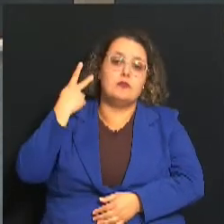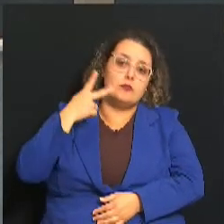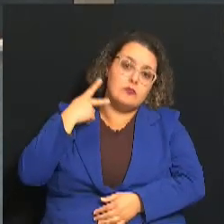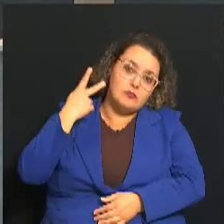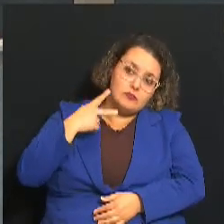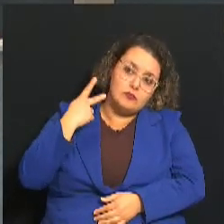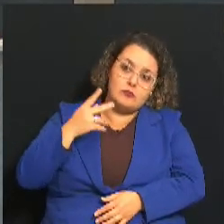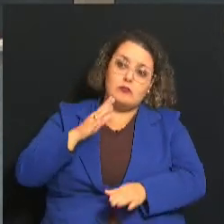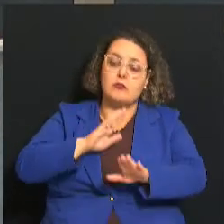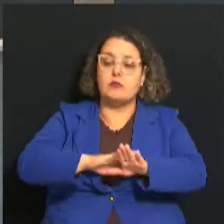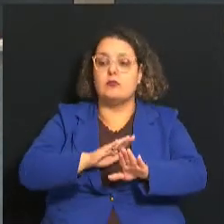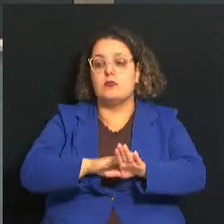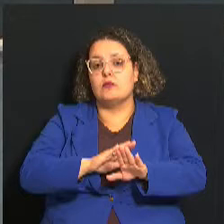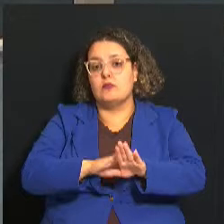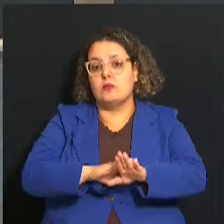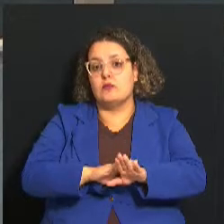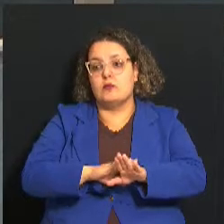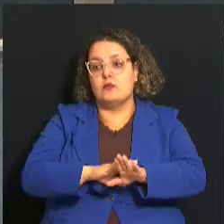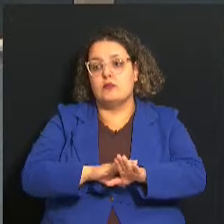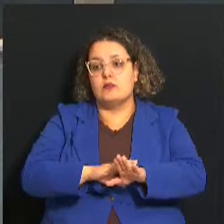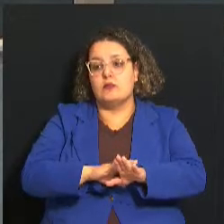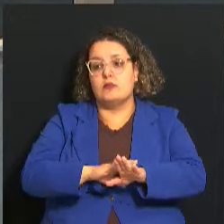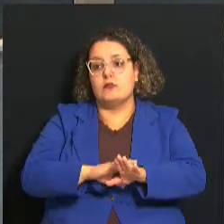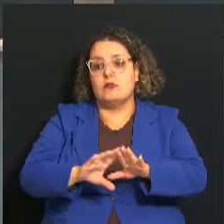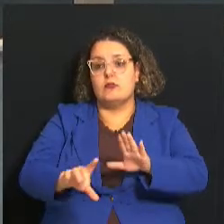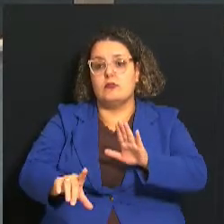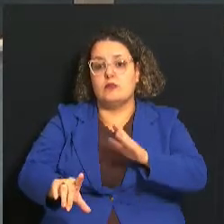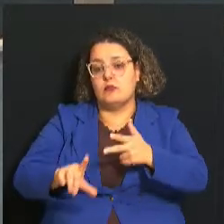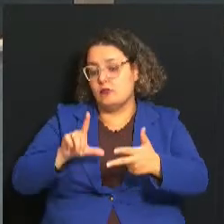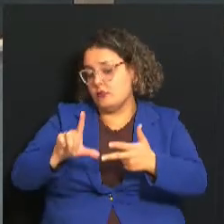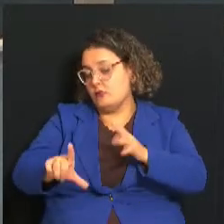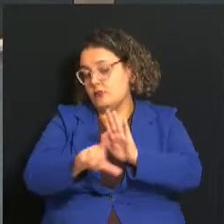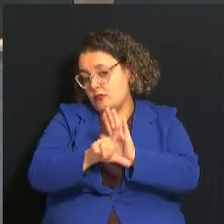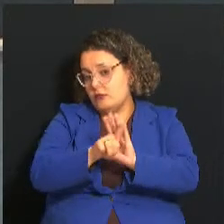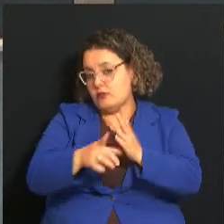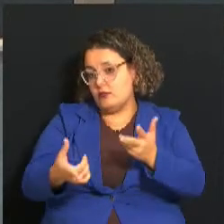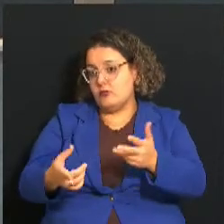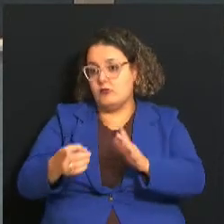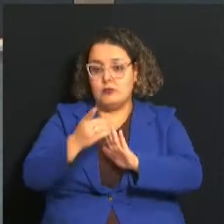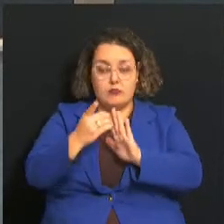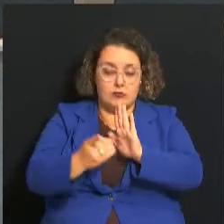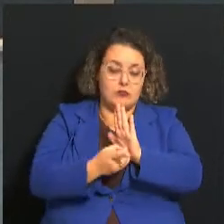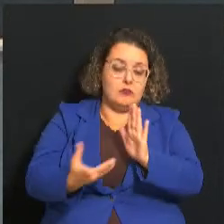atos e até mesmo legislações e decretos.